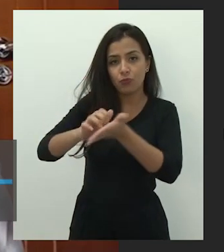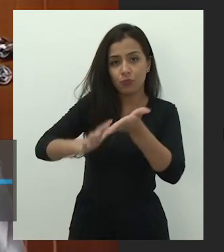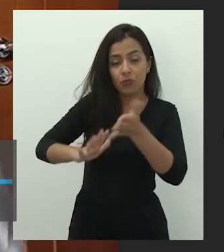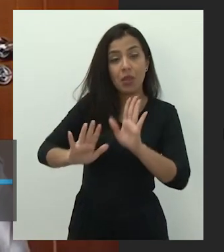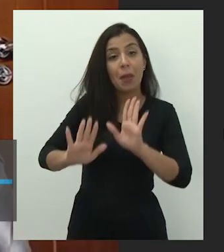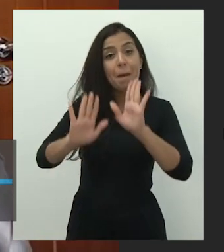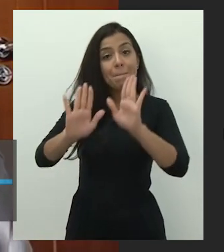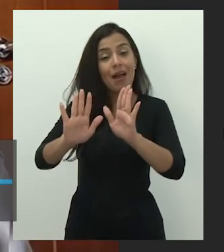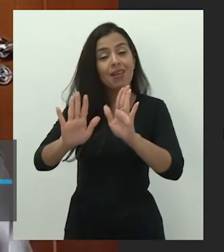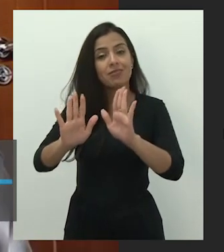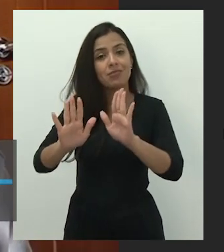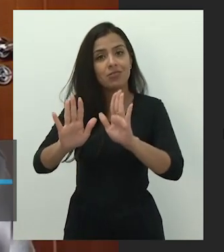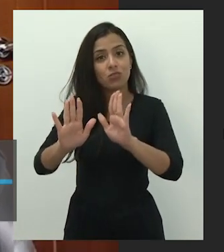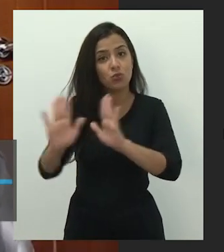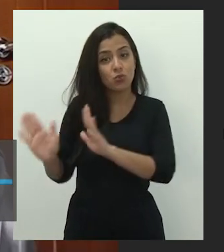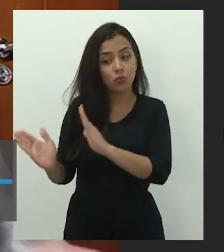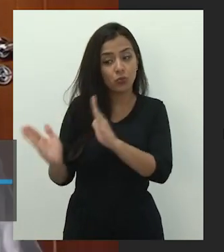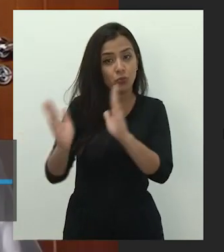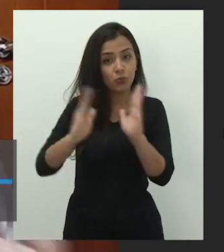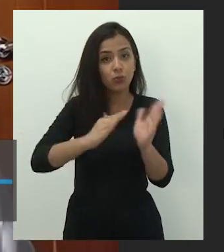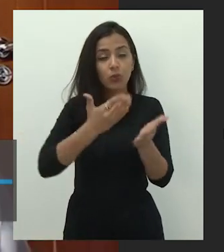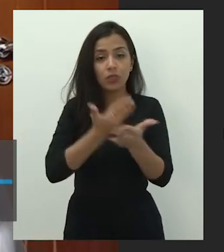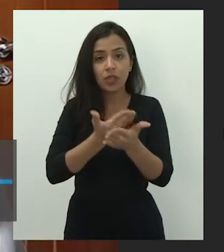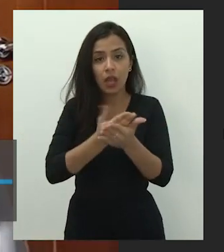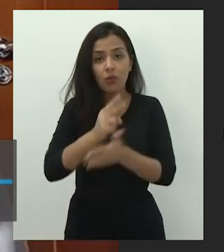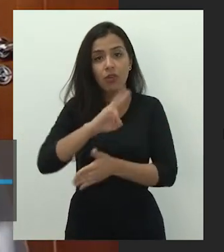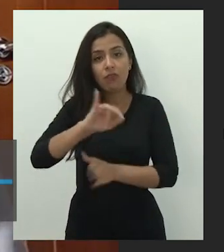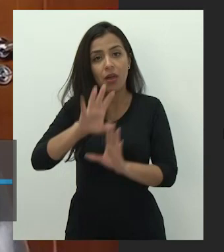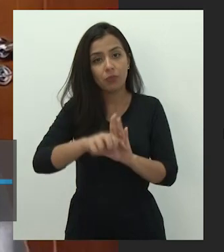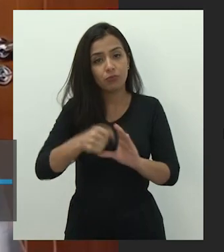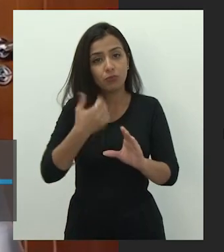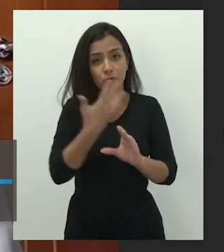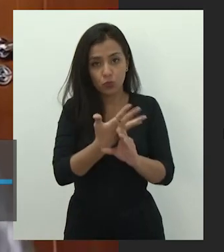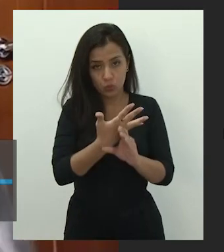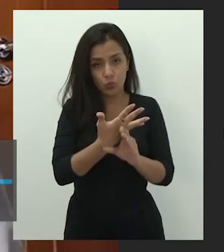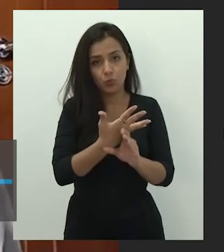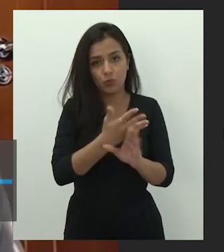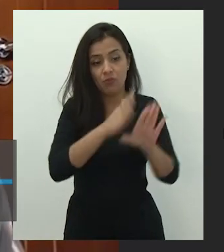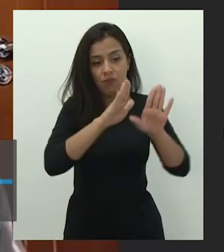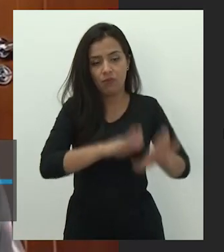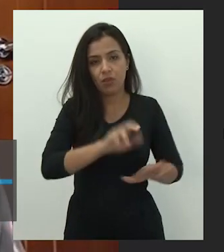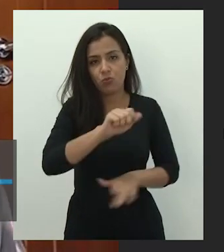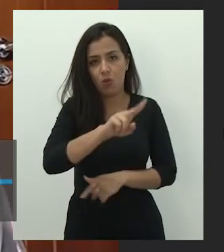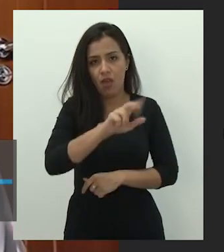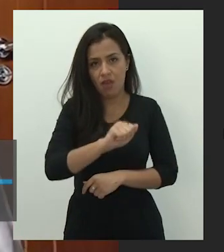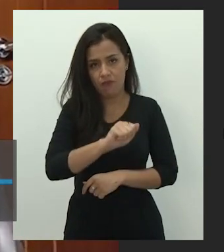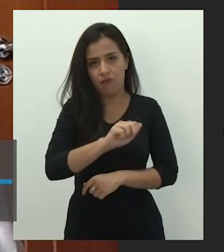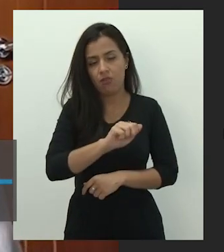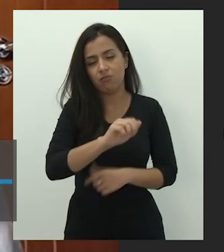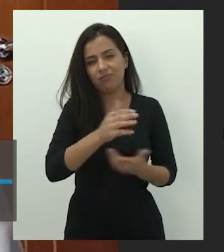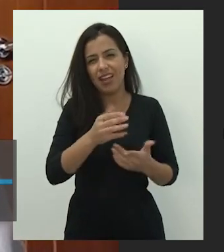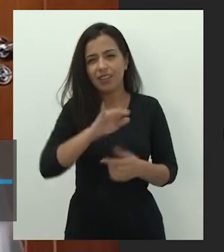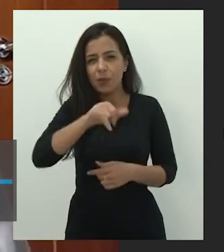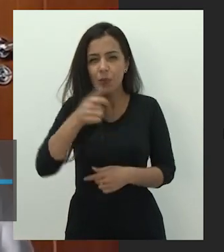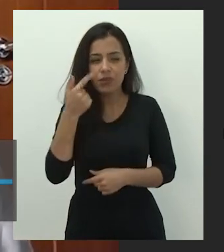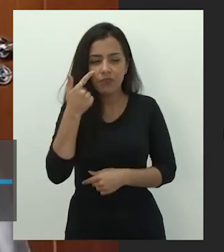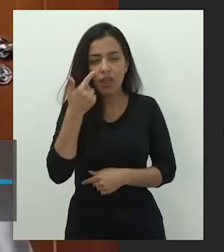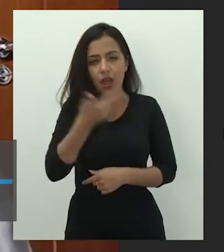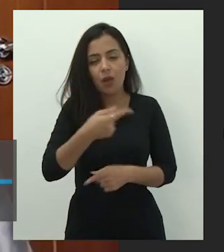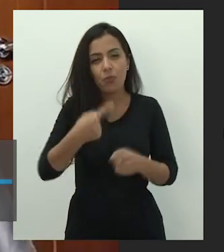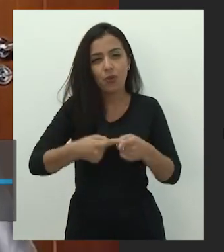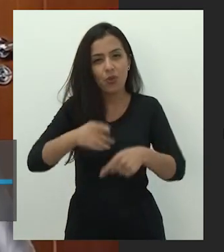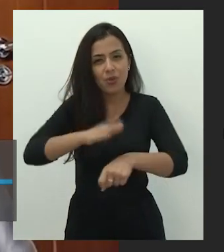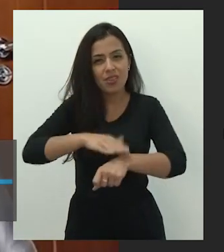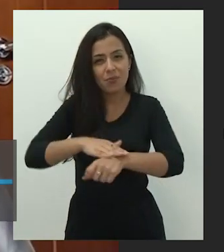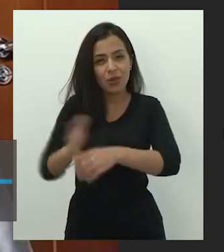para o AVA. E aí vocês podem assistir de novo, senão a gente vai perder a sequência, tá bom, gente? E aí a gente tem 1h40 só, a gente não consegue